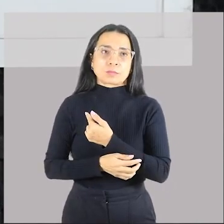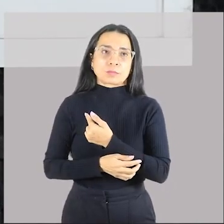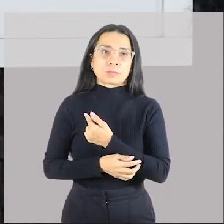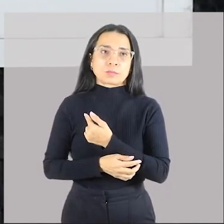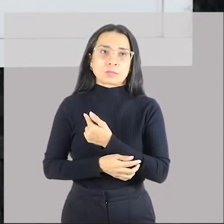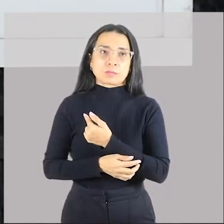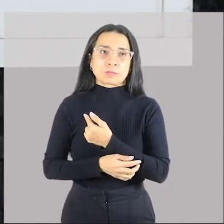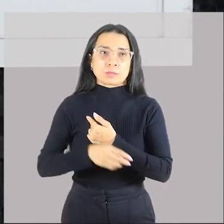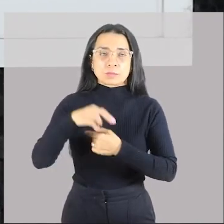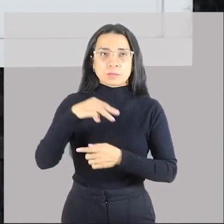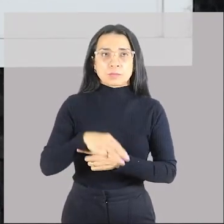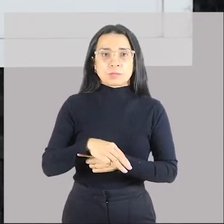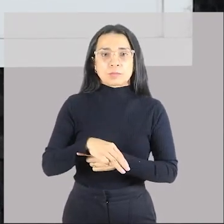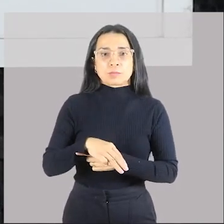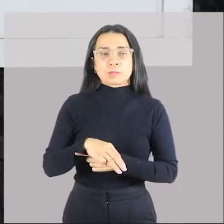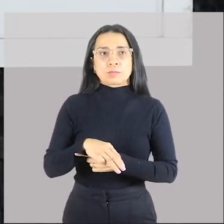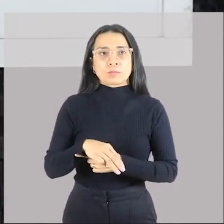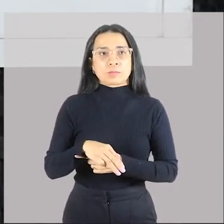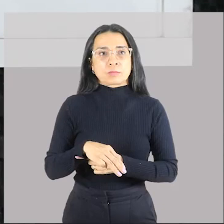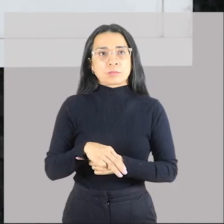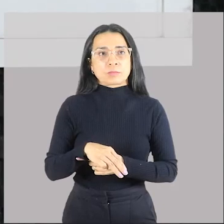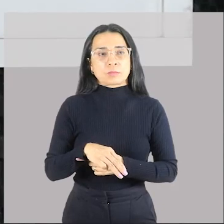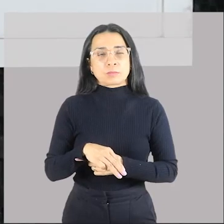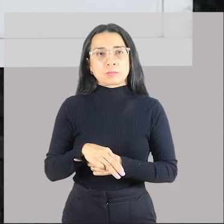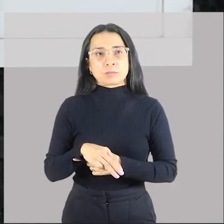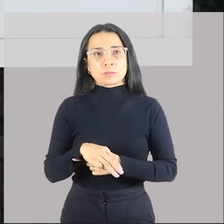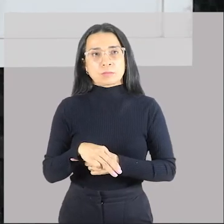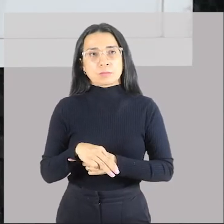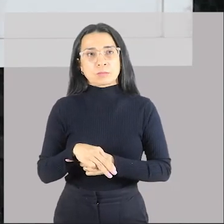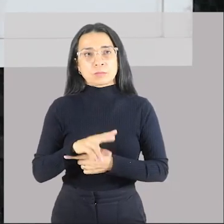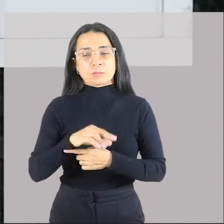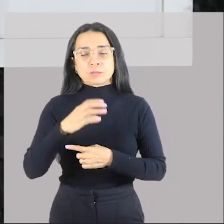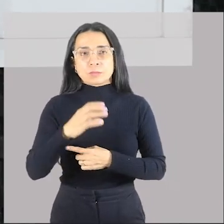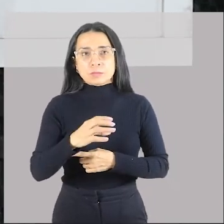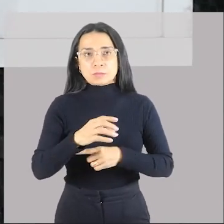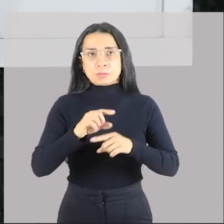a C, que multiplica 1